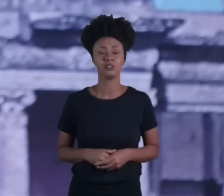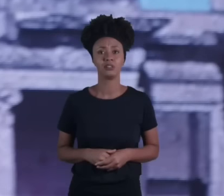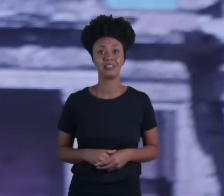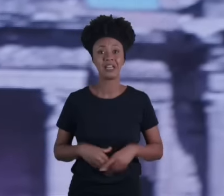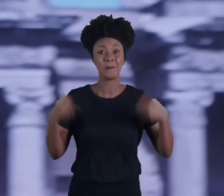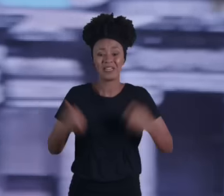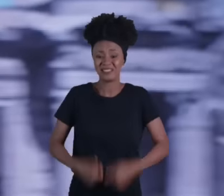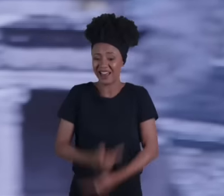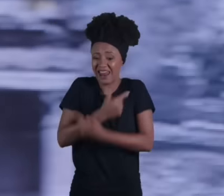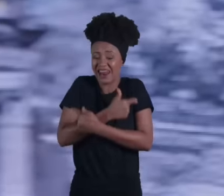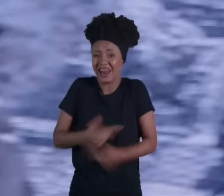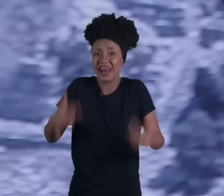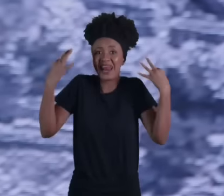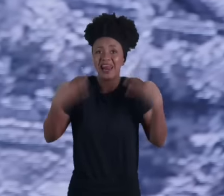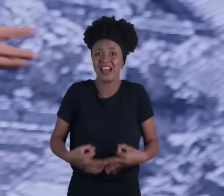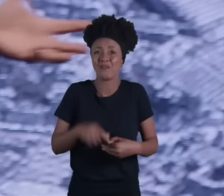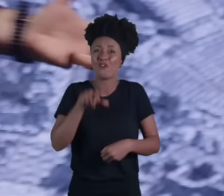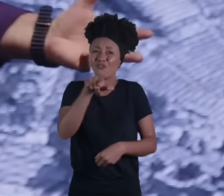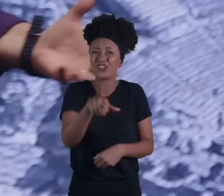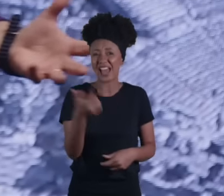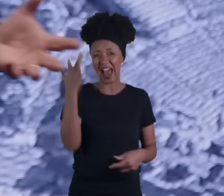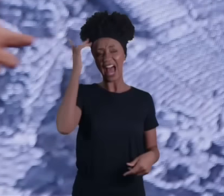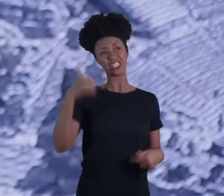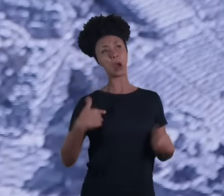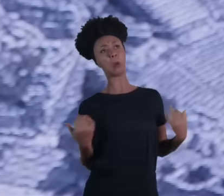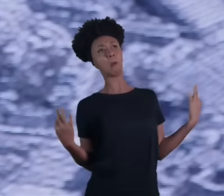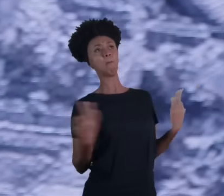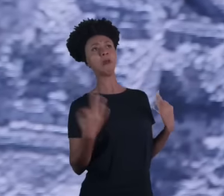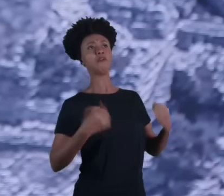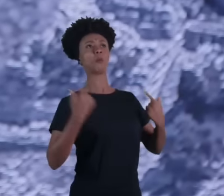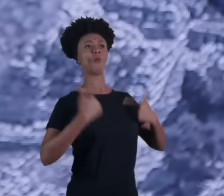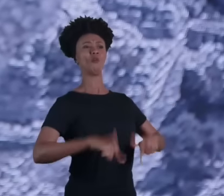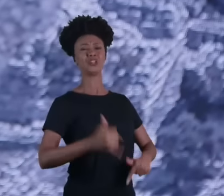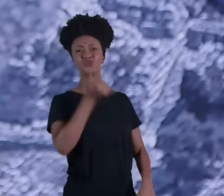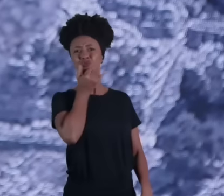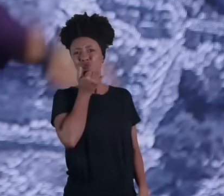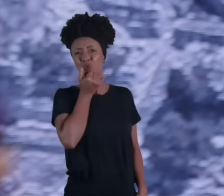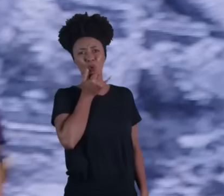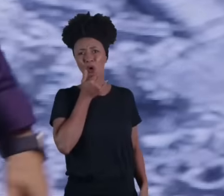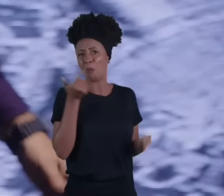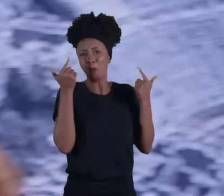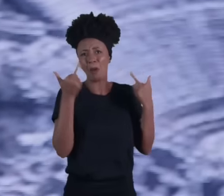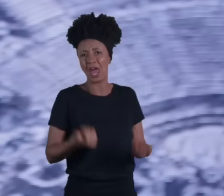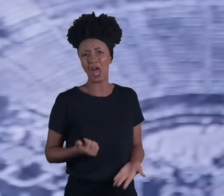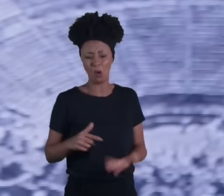com a tua vida miserável, é como um trapo de imundice.